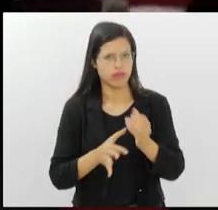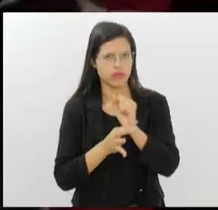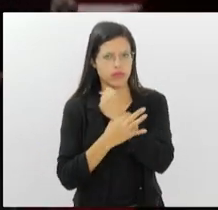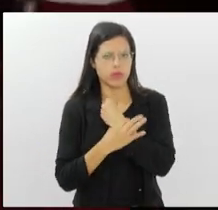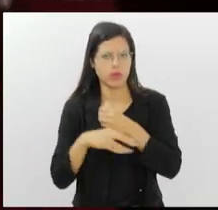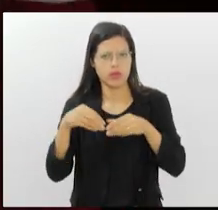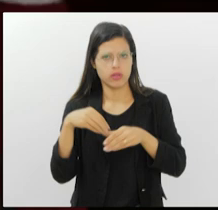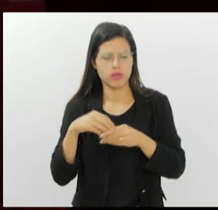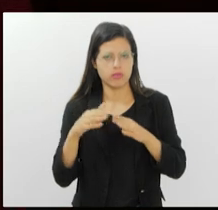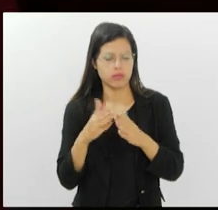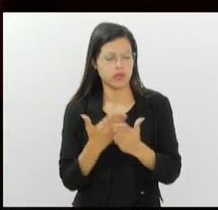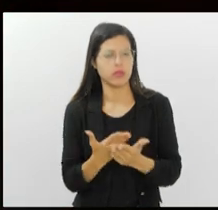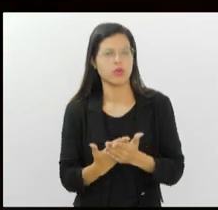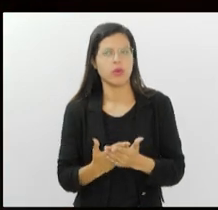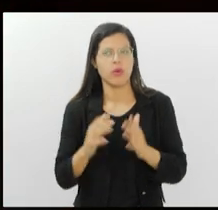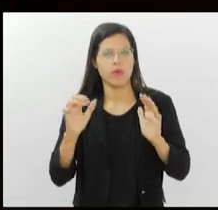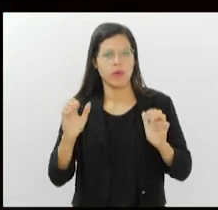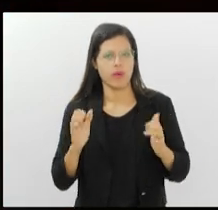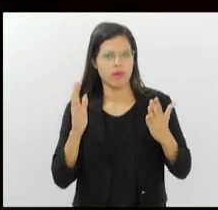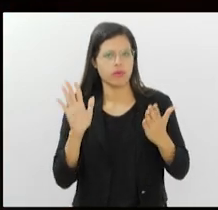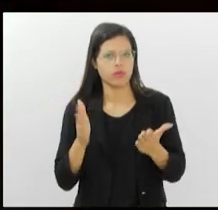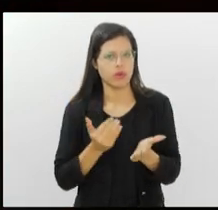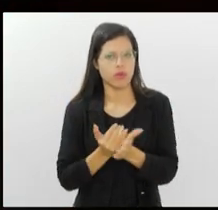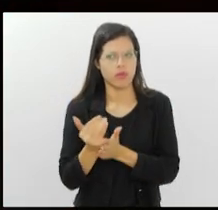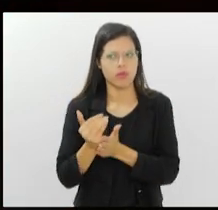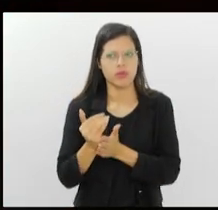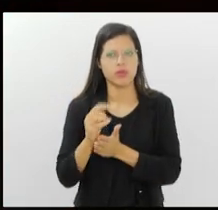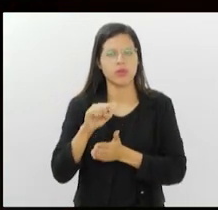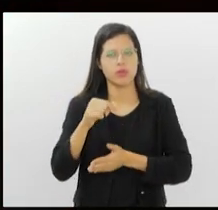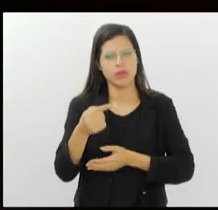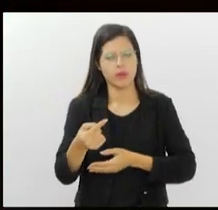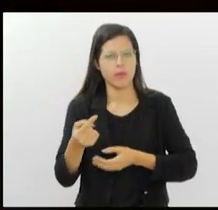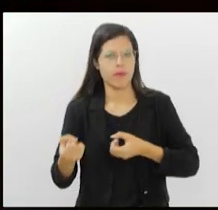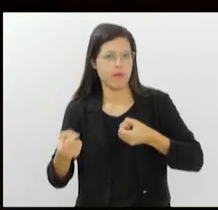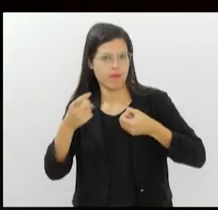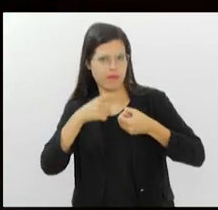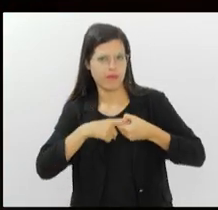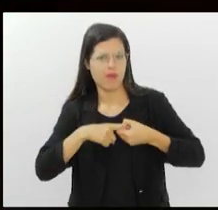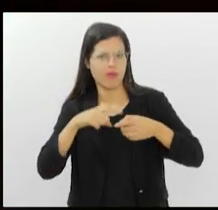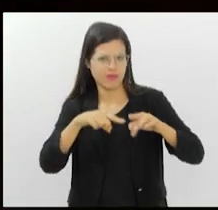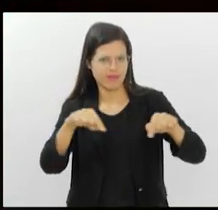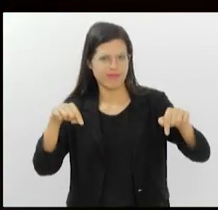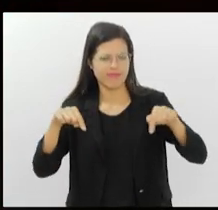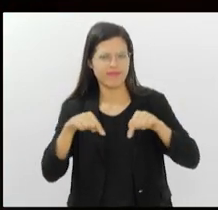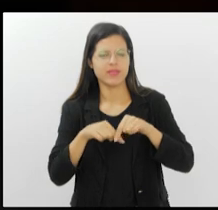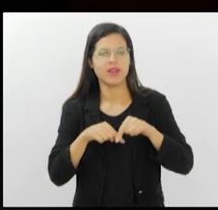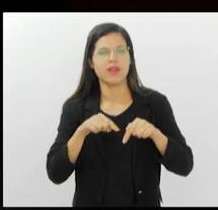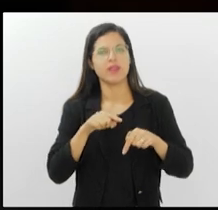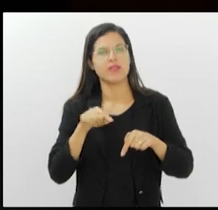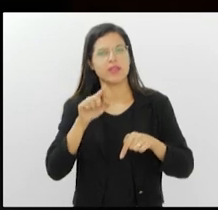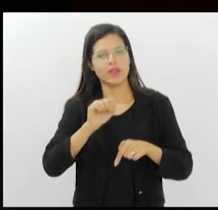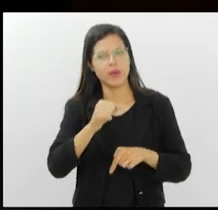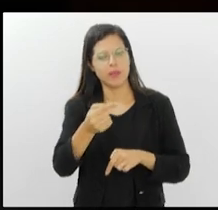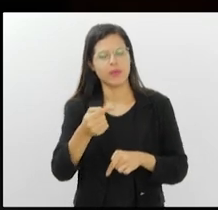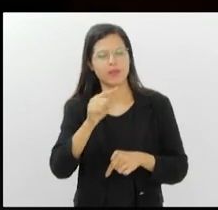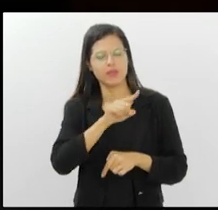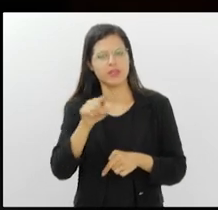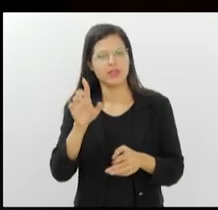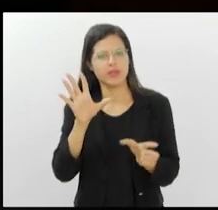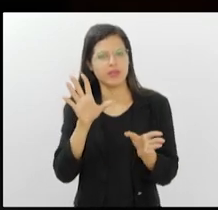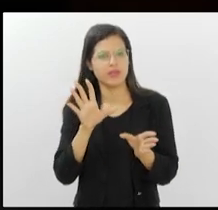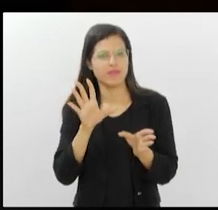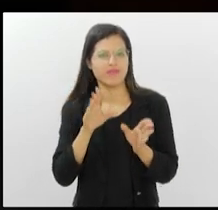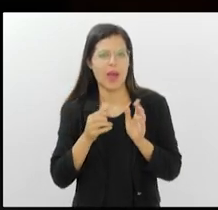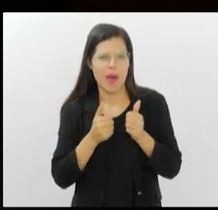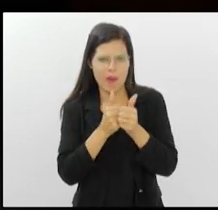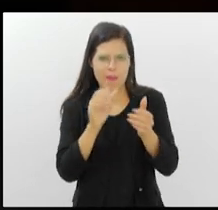ambiente escolar. O evento já começou, daqui a pouquinho eu volto lá para dentro para acompanhar esse evento e em breve vocês acompanham um resumo aqui no Bom Dia Alerj.